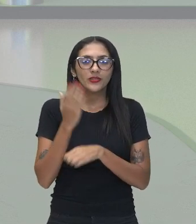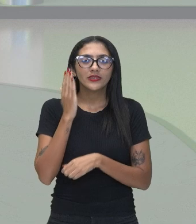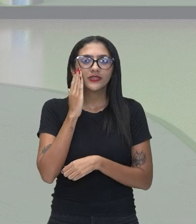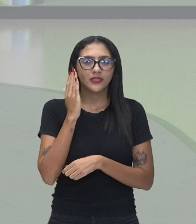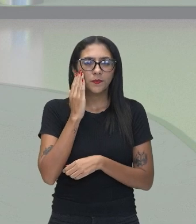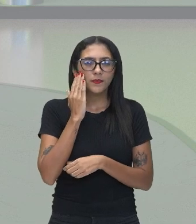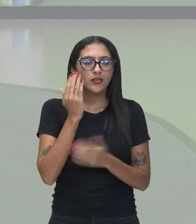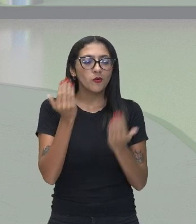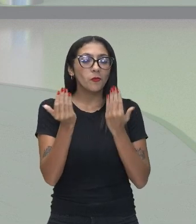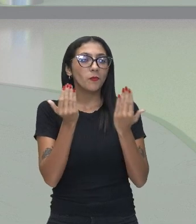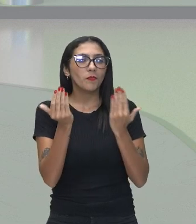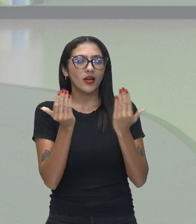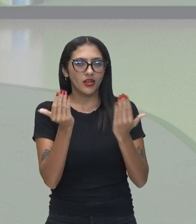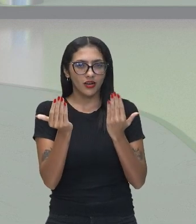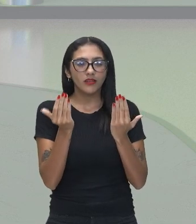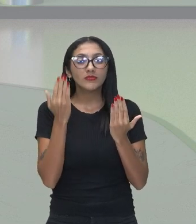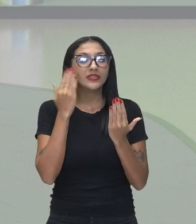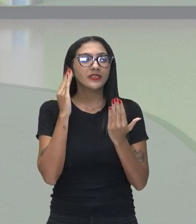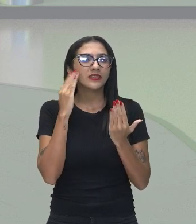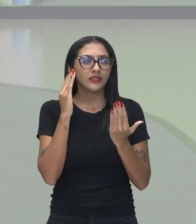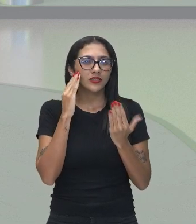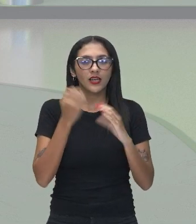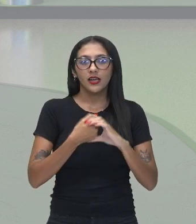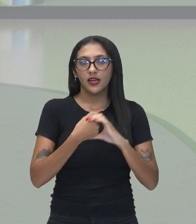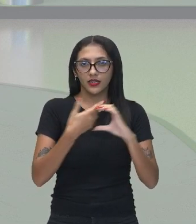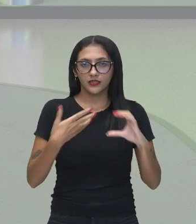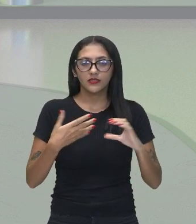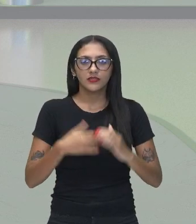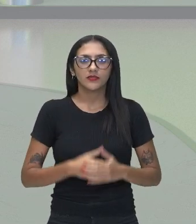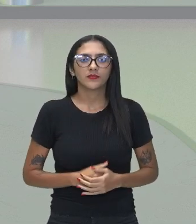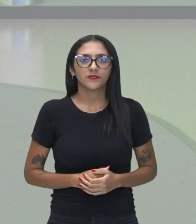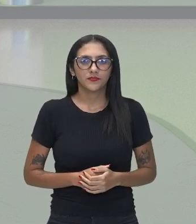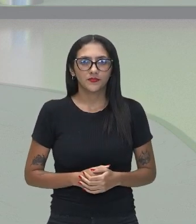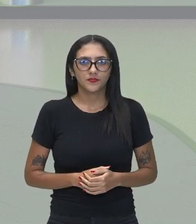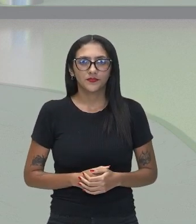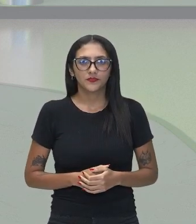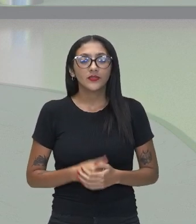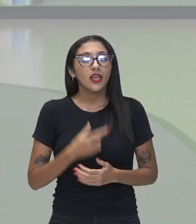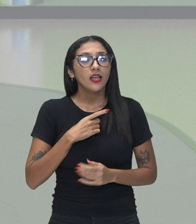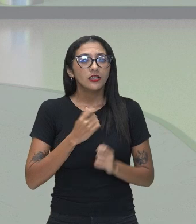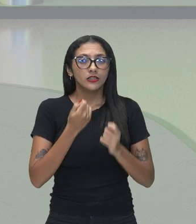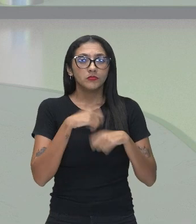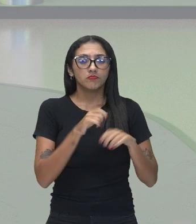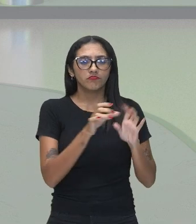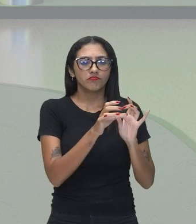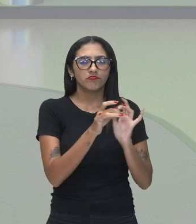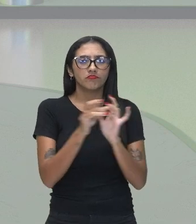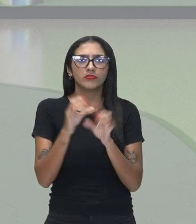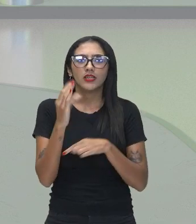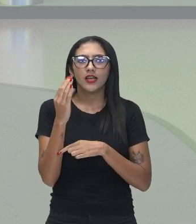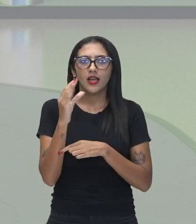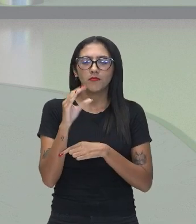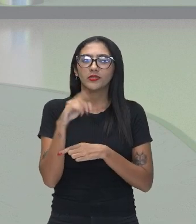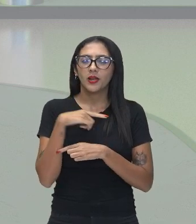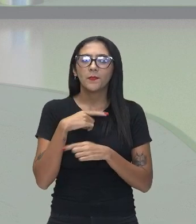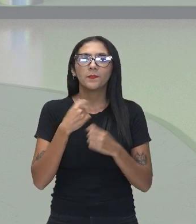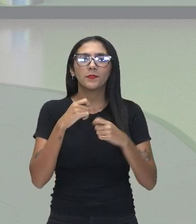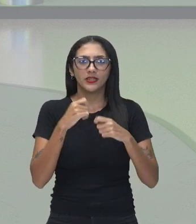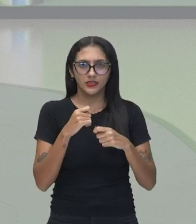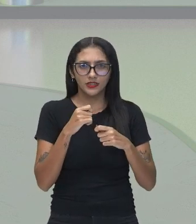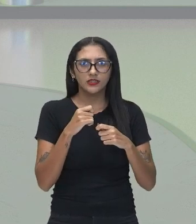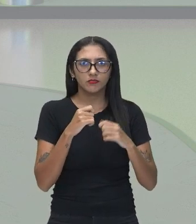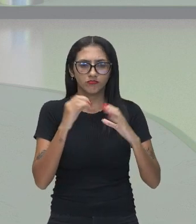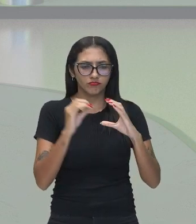aromática e quando não é aromática. Uma cadeia carbônica, para ela ser aromática, ela precisa ter o núcleo aromático. E o que é o